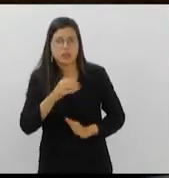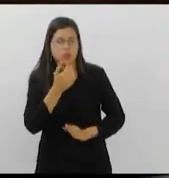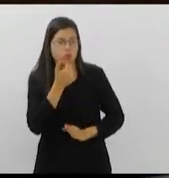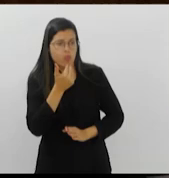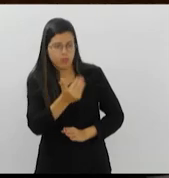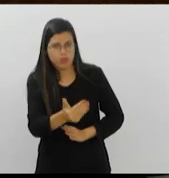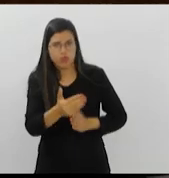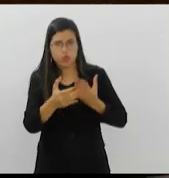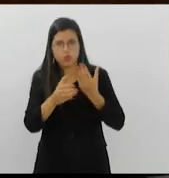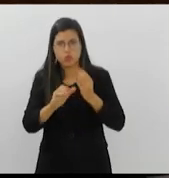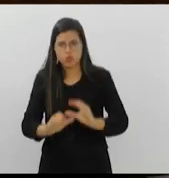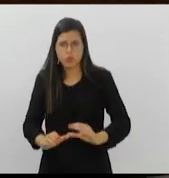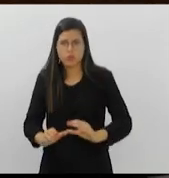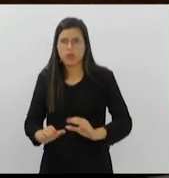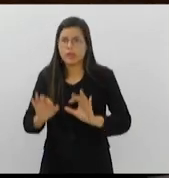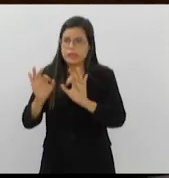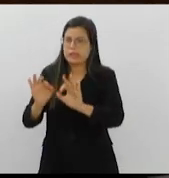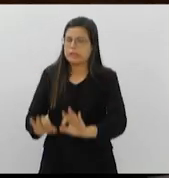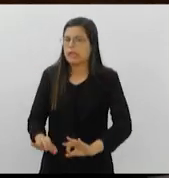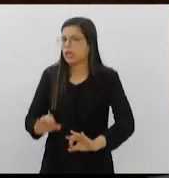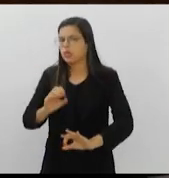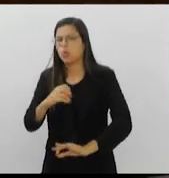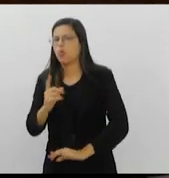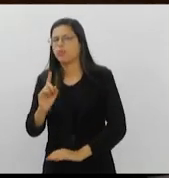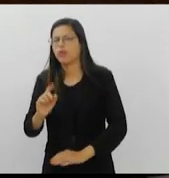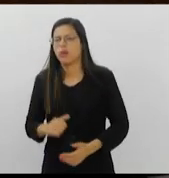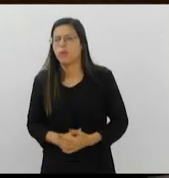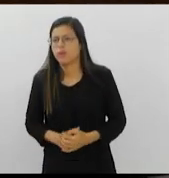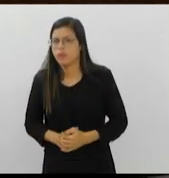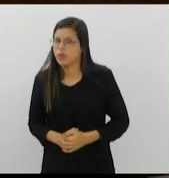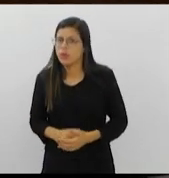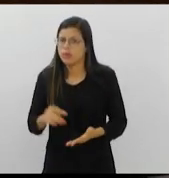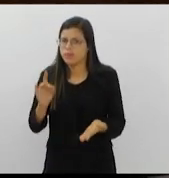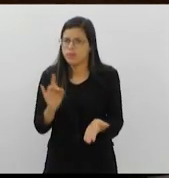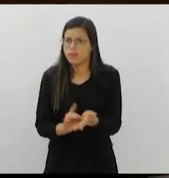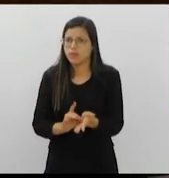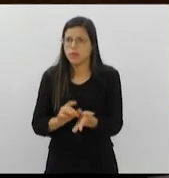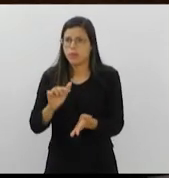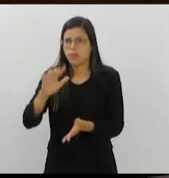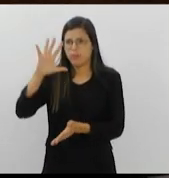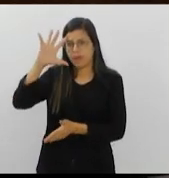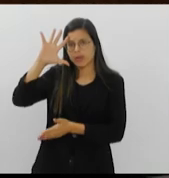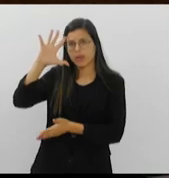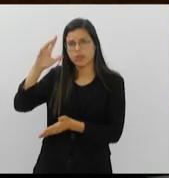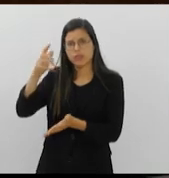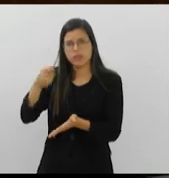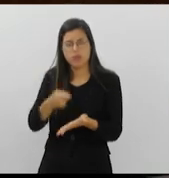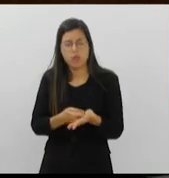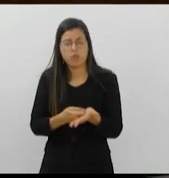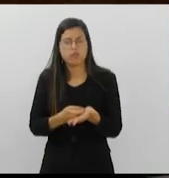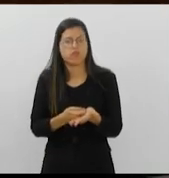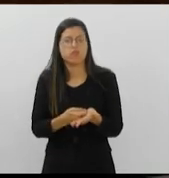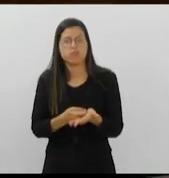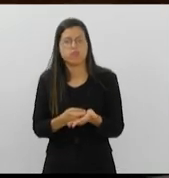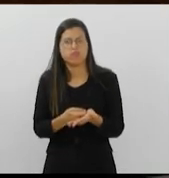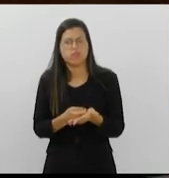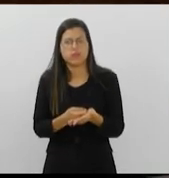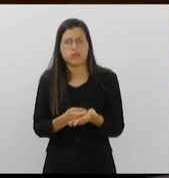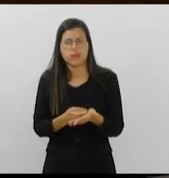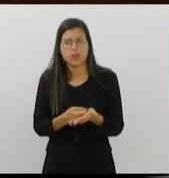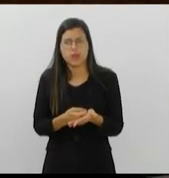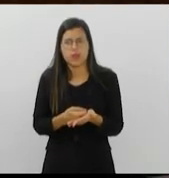dos concursandos era legítima. E, de fato, foi uma decisão de quem, de fato,